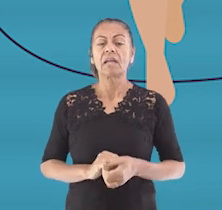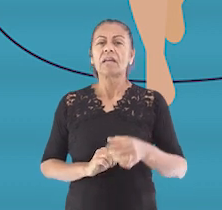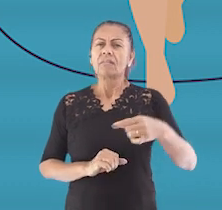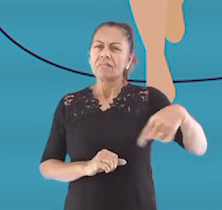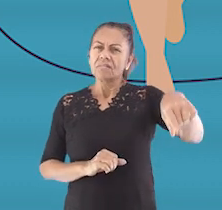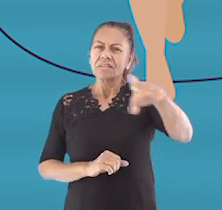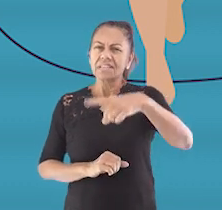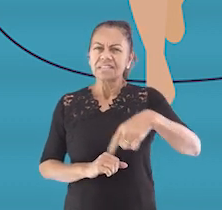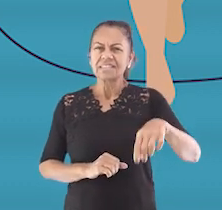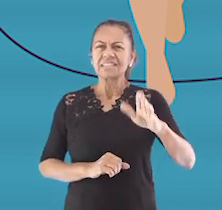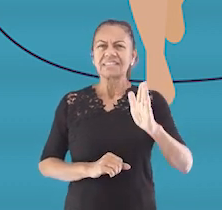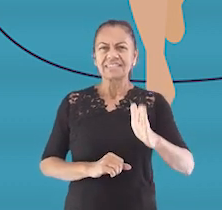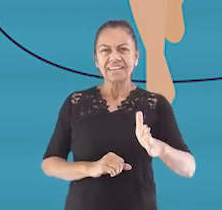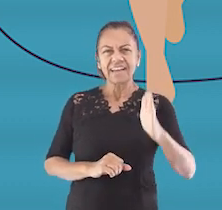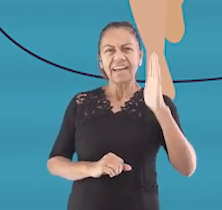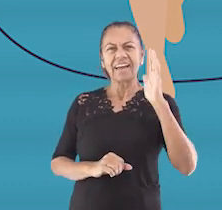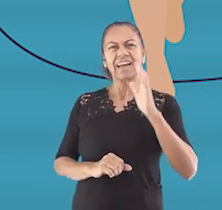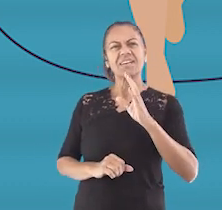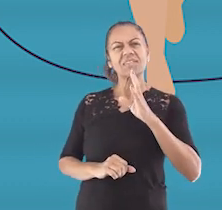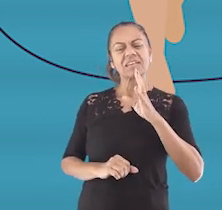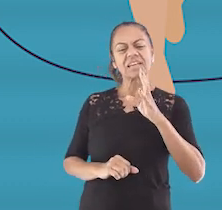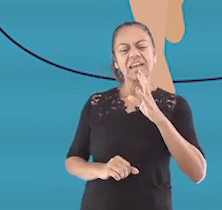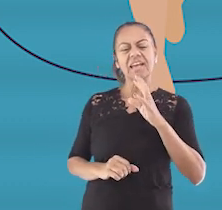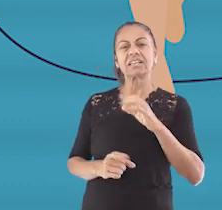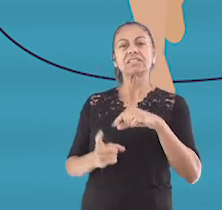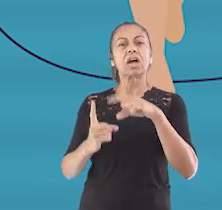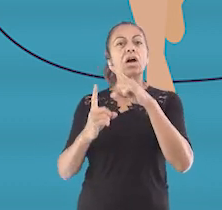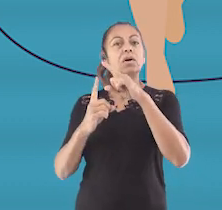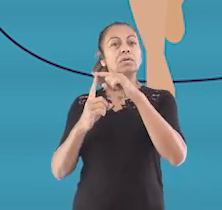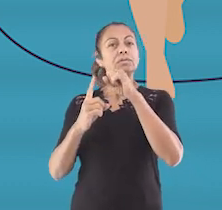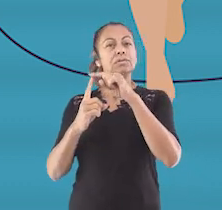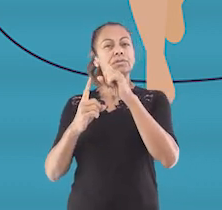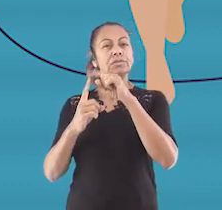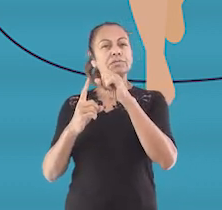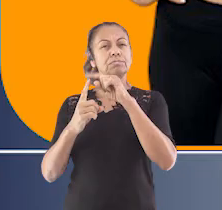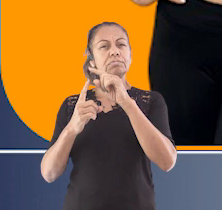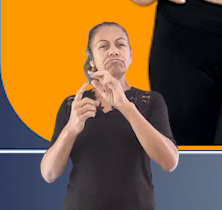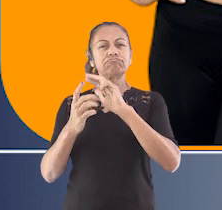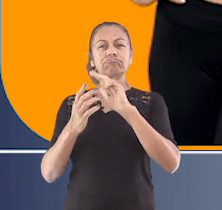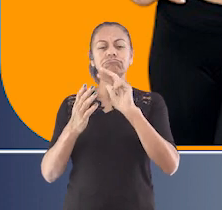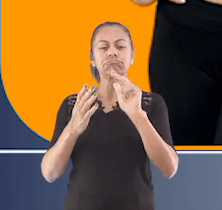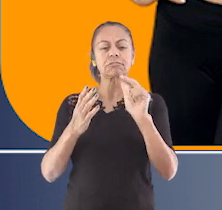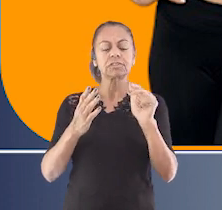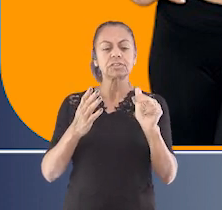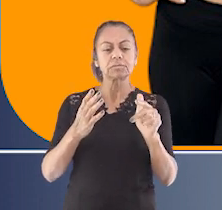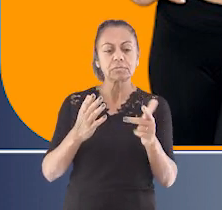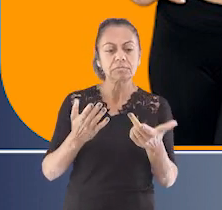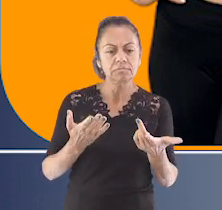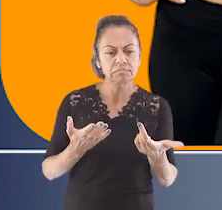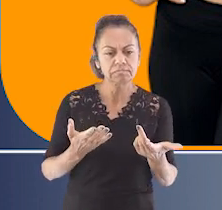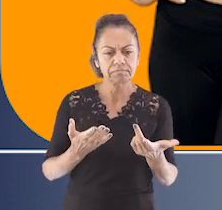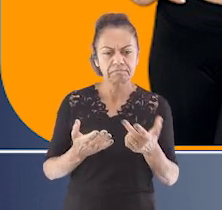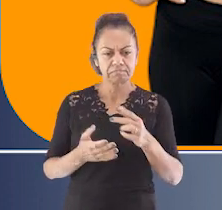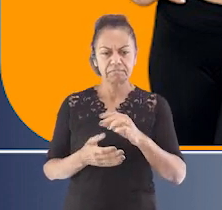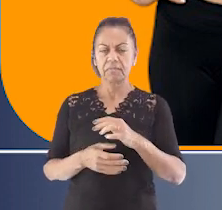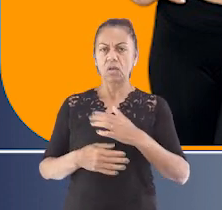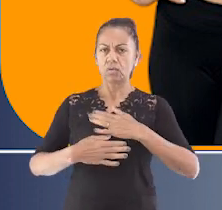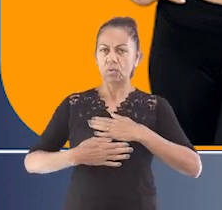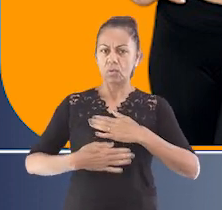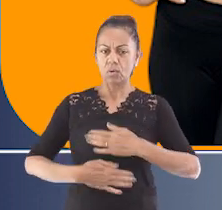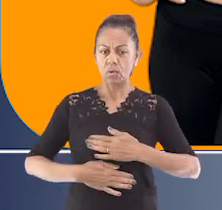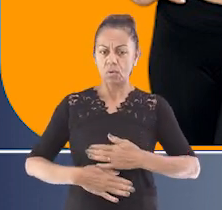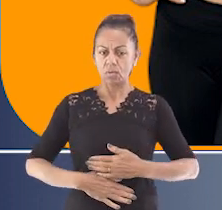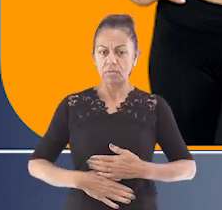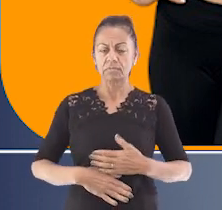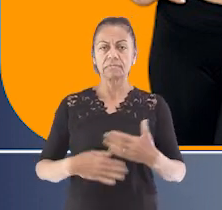que apenas os casos mais graves chegam ao conhecimento médico. Você já ouviu falar em biotipo